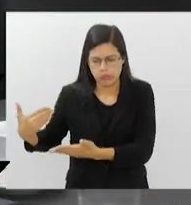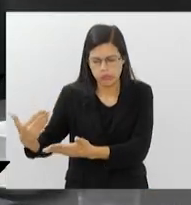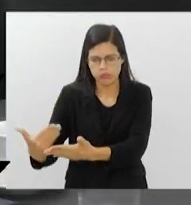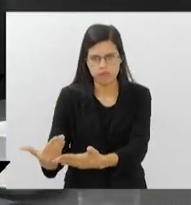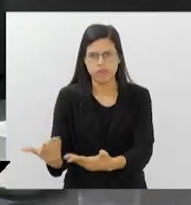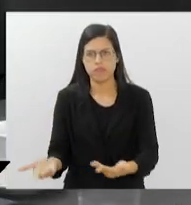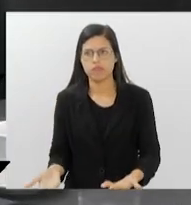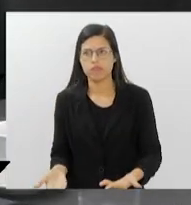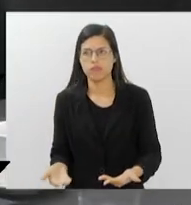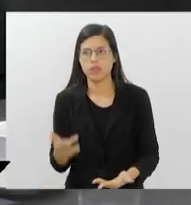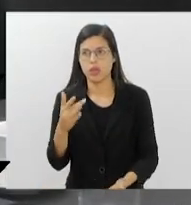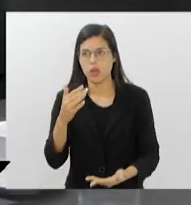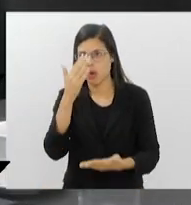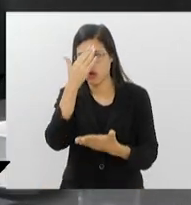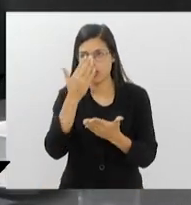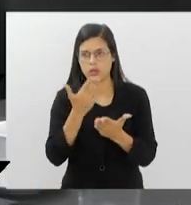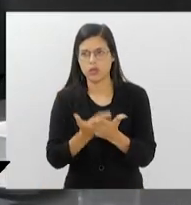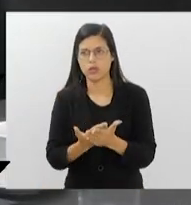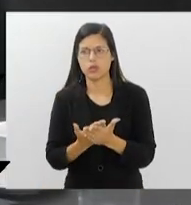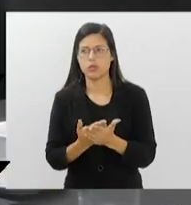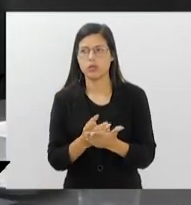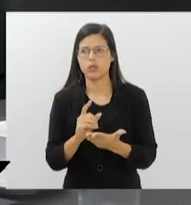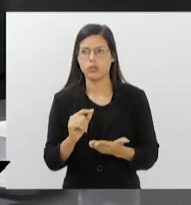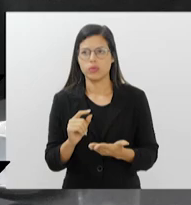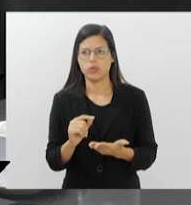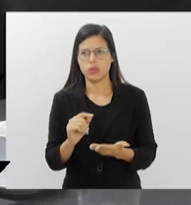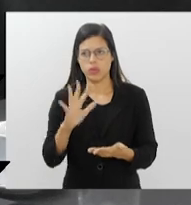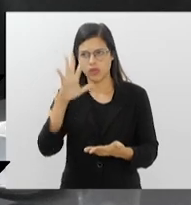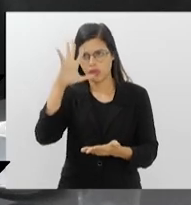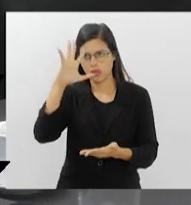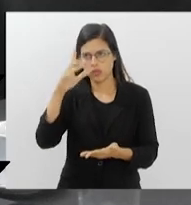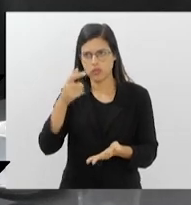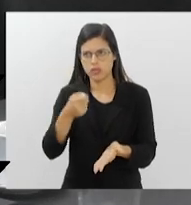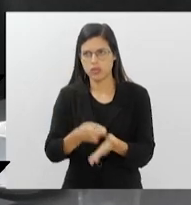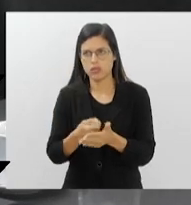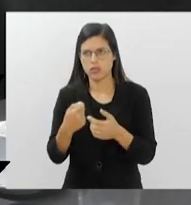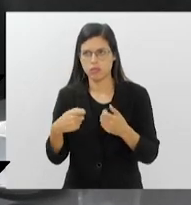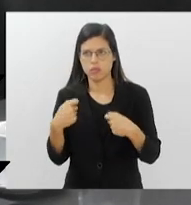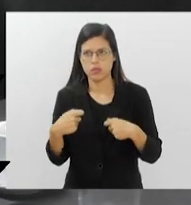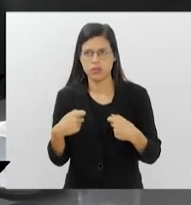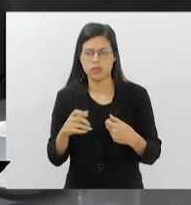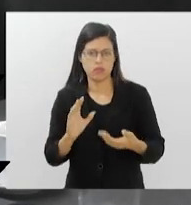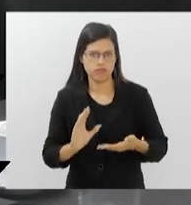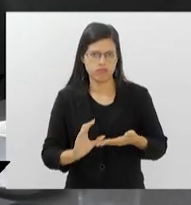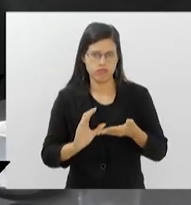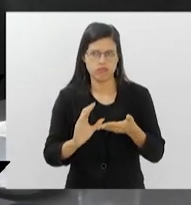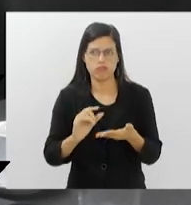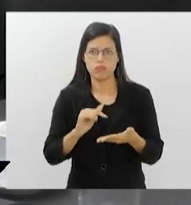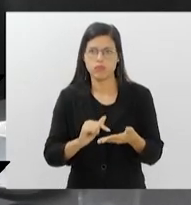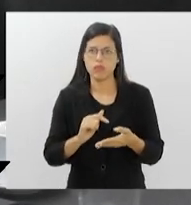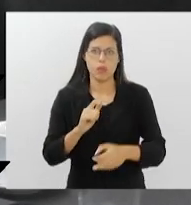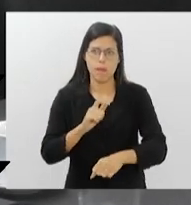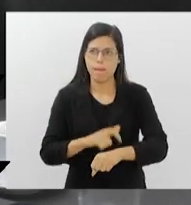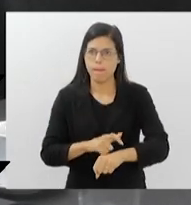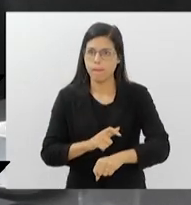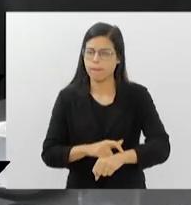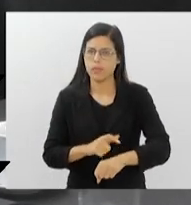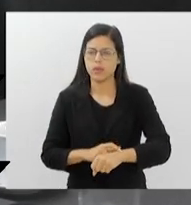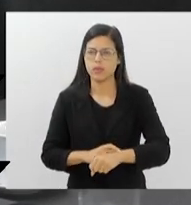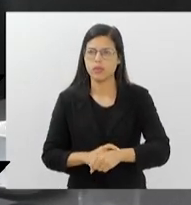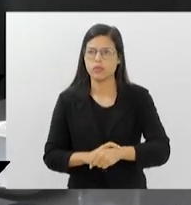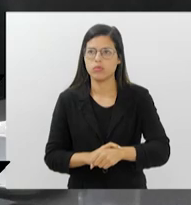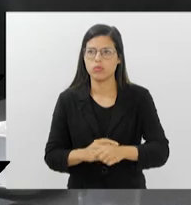então eu considero obviamente que essa é uma decisão que a gente tem que tomar de forma colegiada mas eu considero que a qualquer tempo perante o